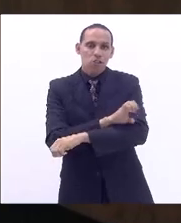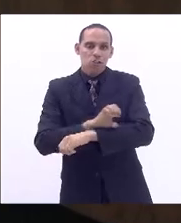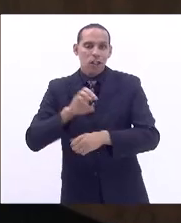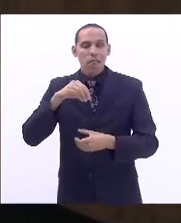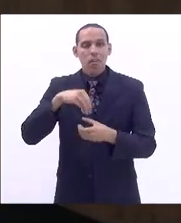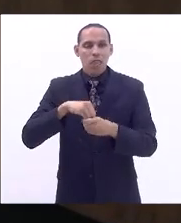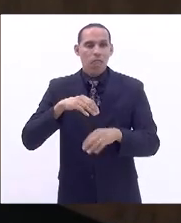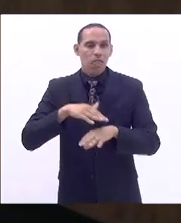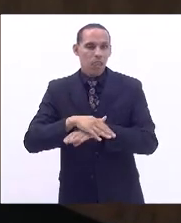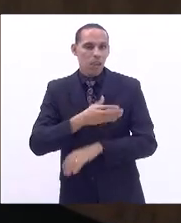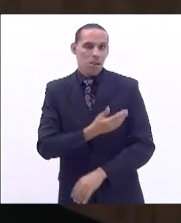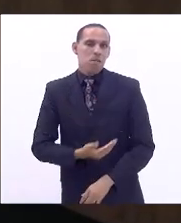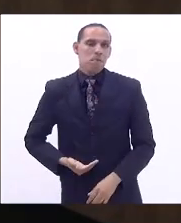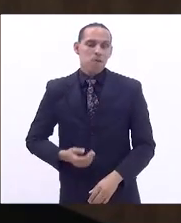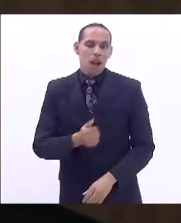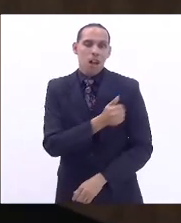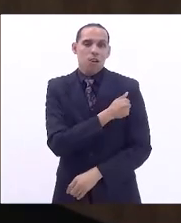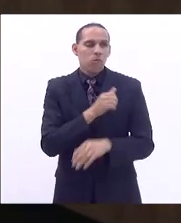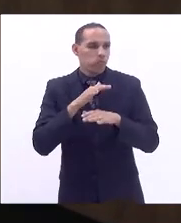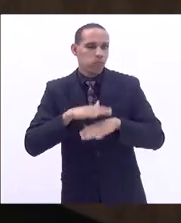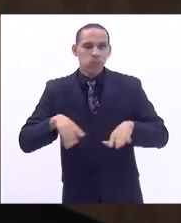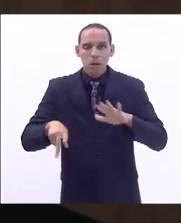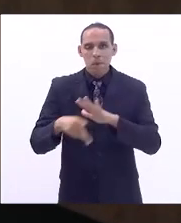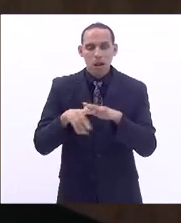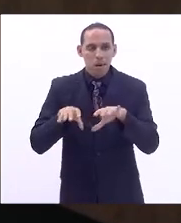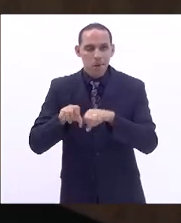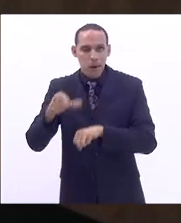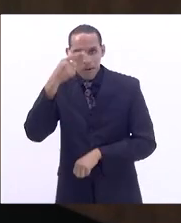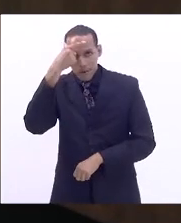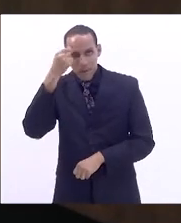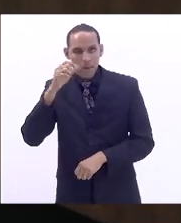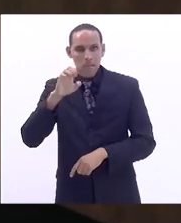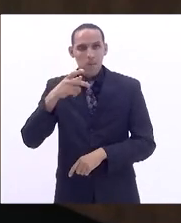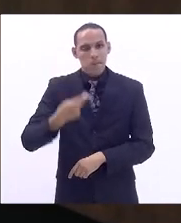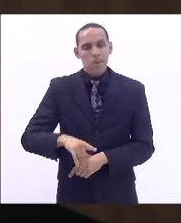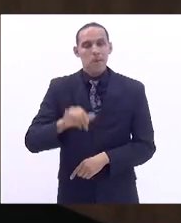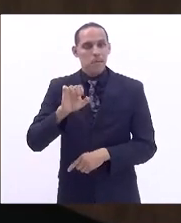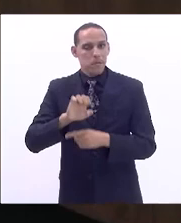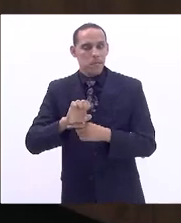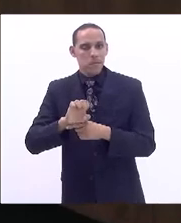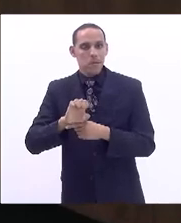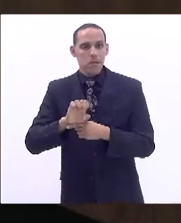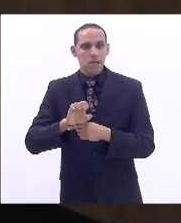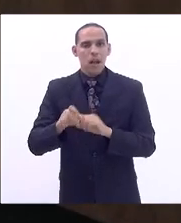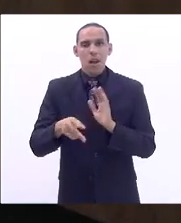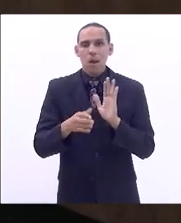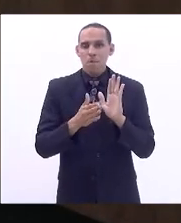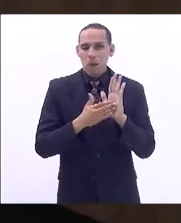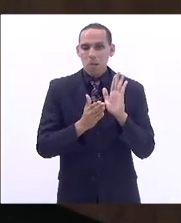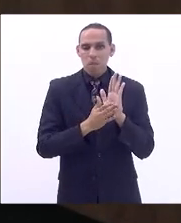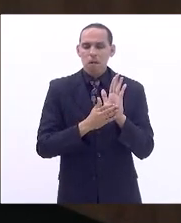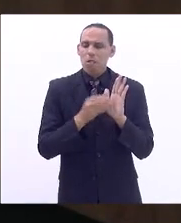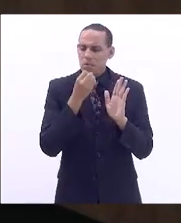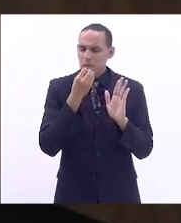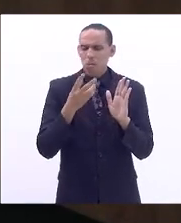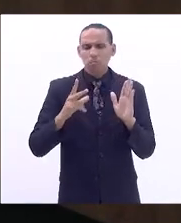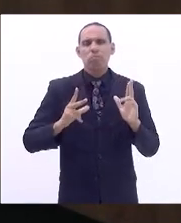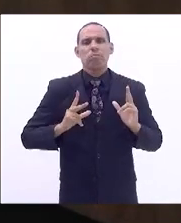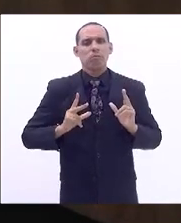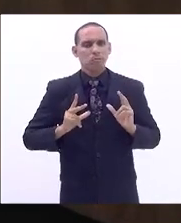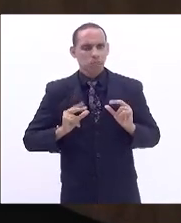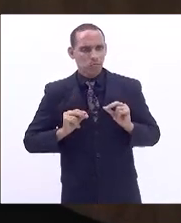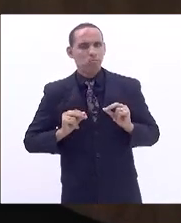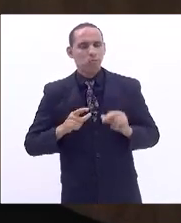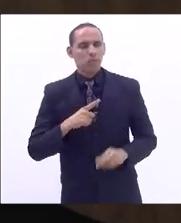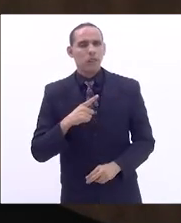de ensino para todos os alunos de licenciatura das Universidades estaduais proposta é meritória porque